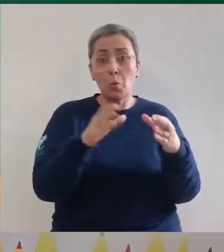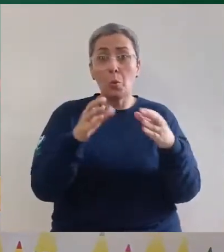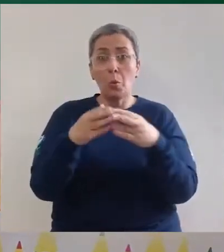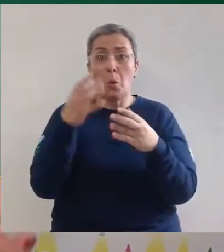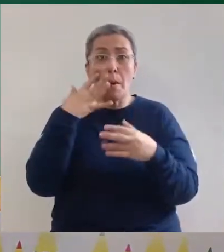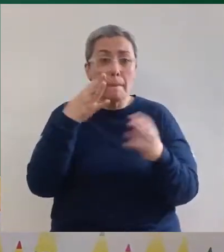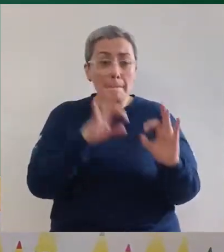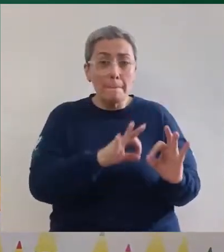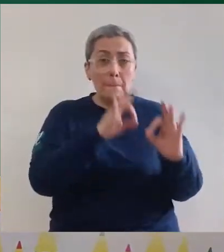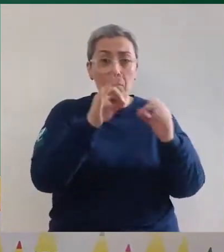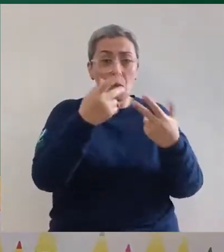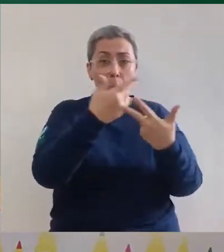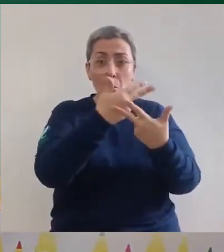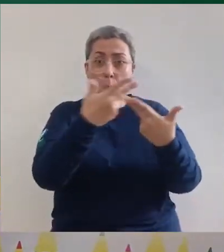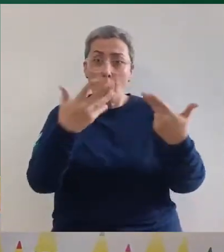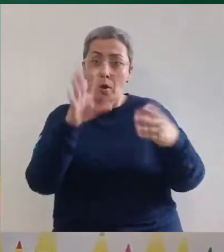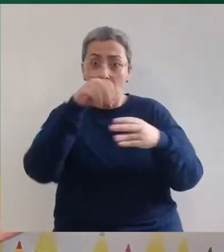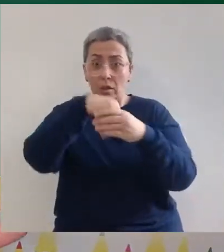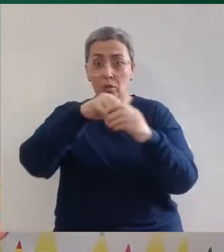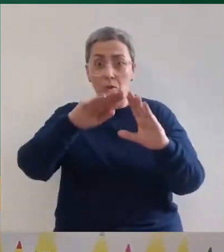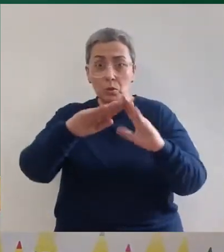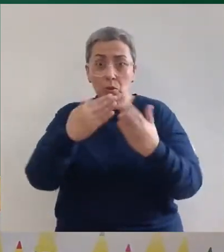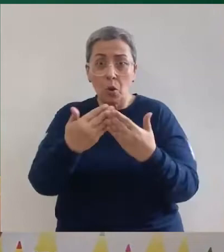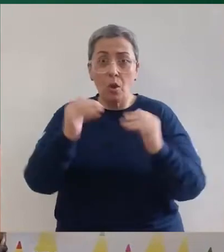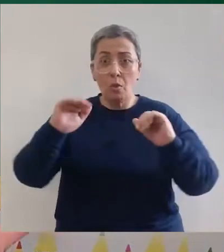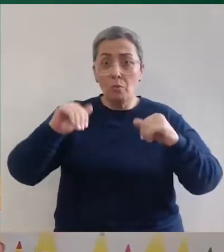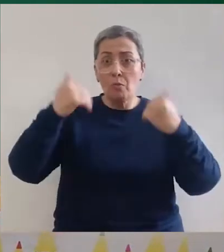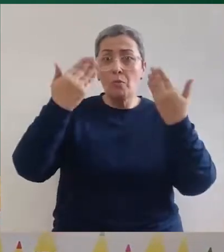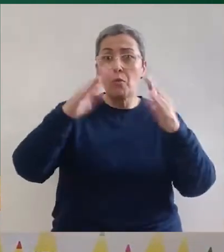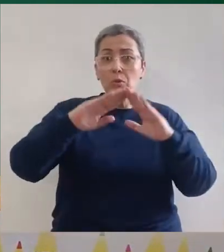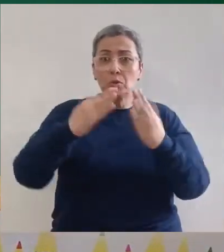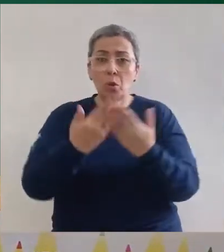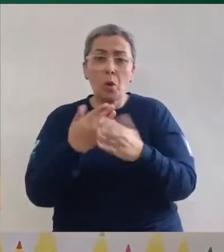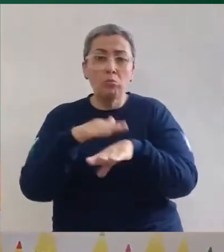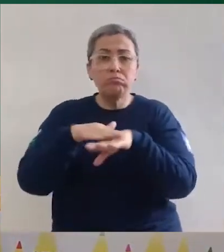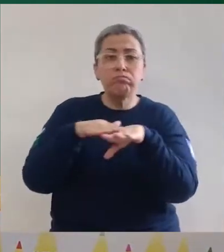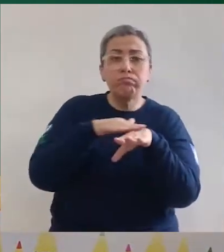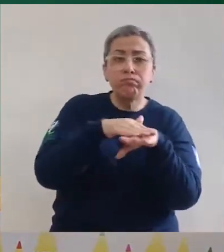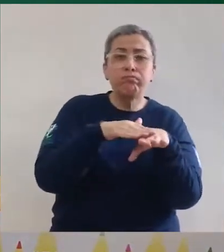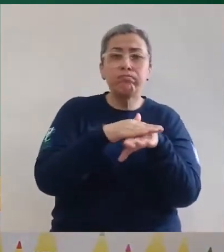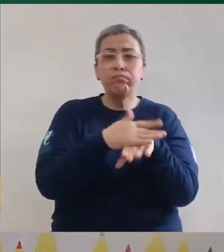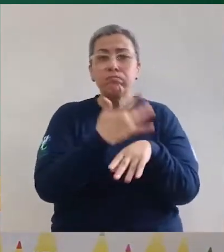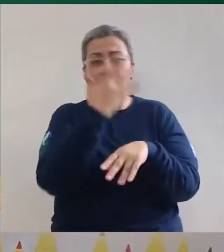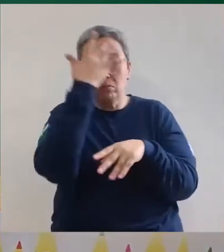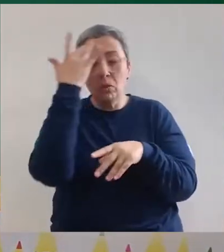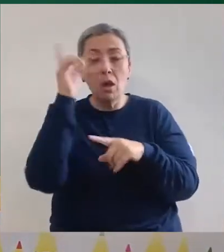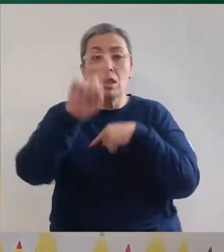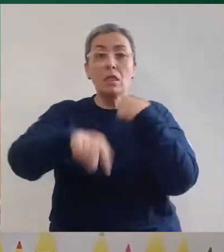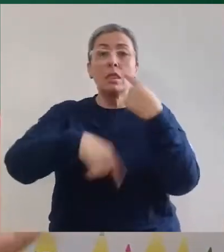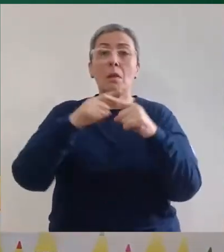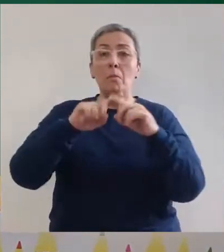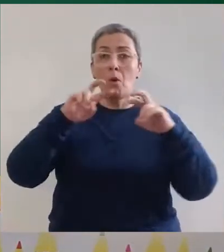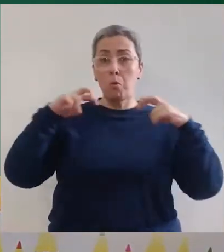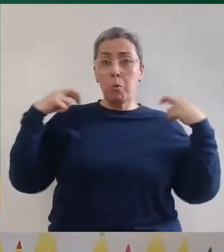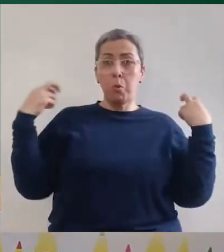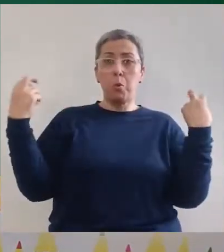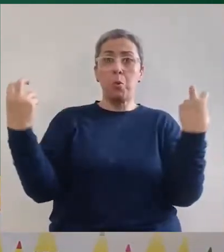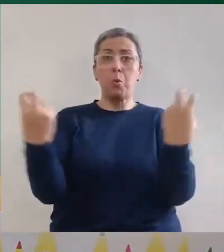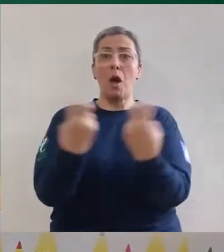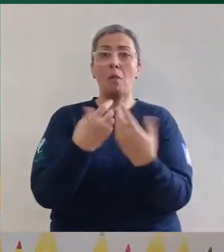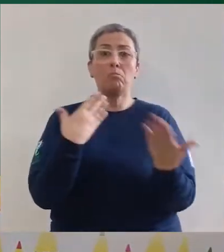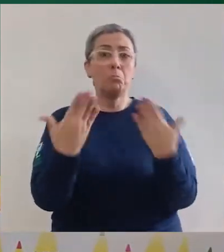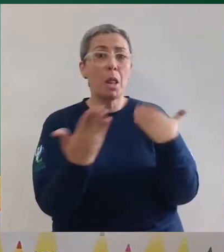grupos observando coisas dentro da escola, fora da escola, conversando com as pessoas e depois numa grande roda